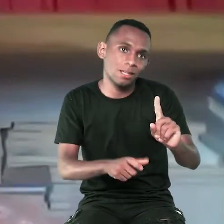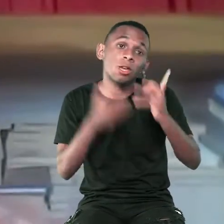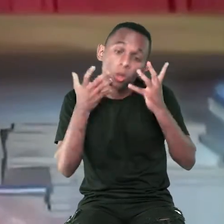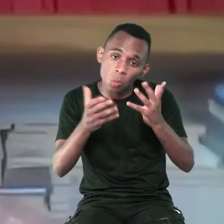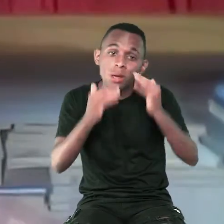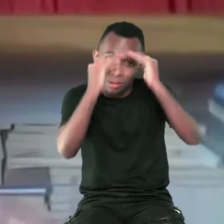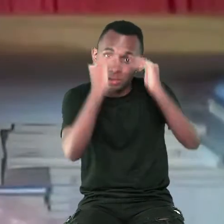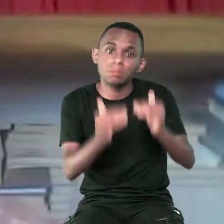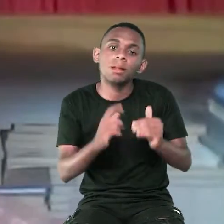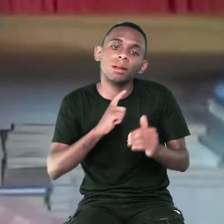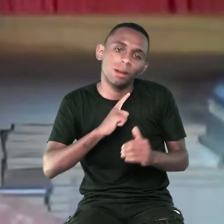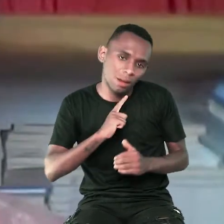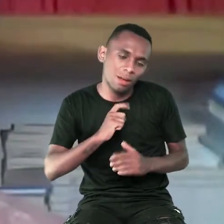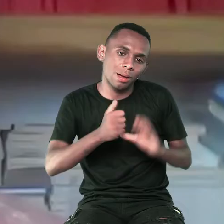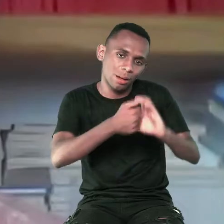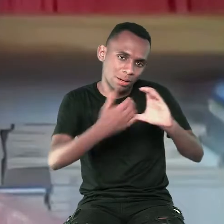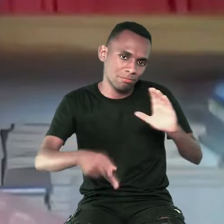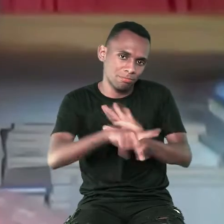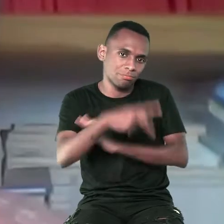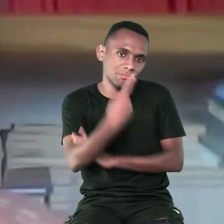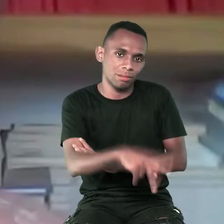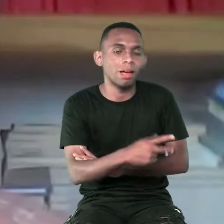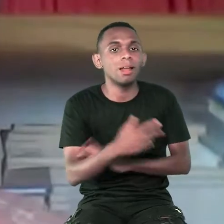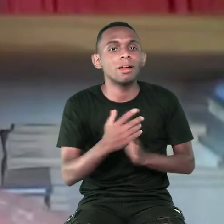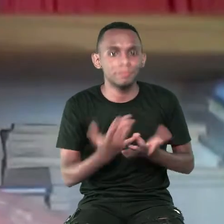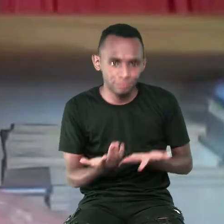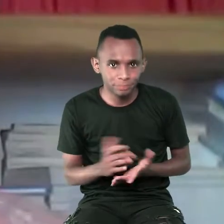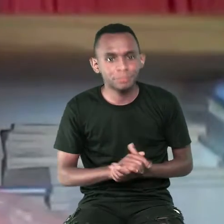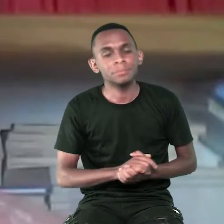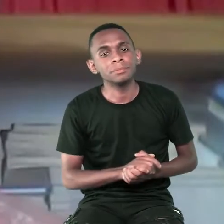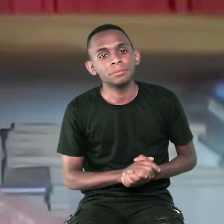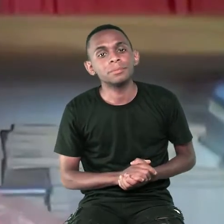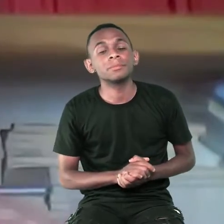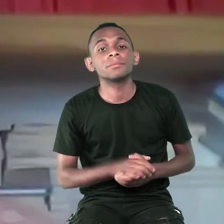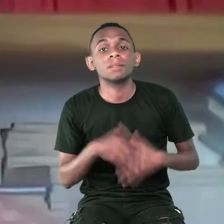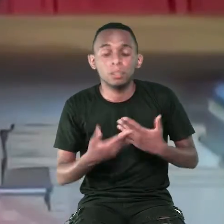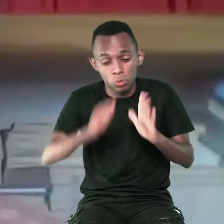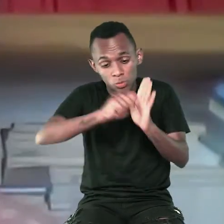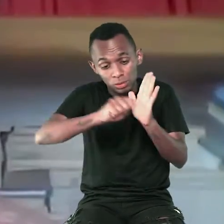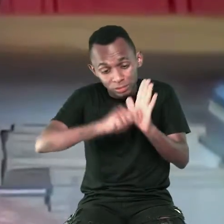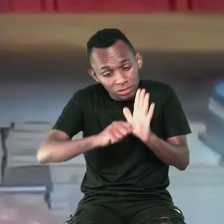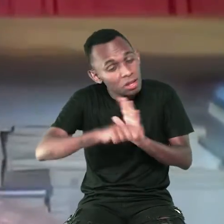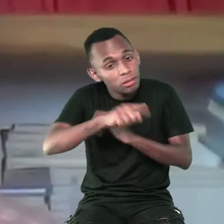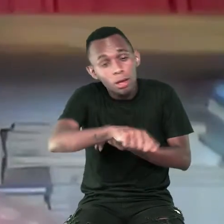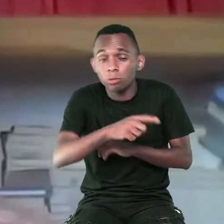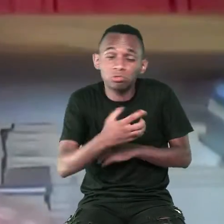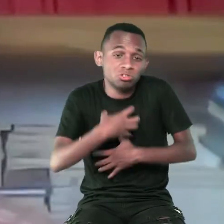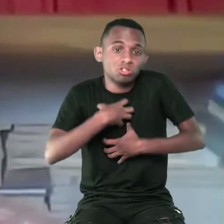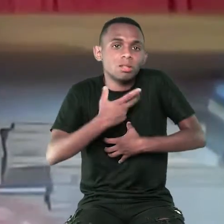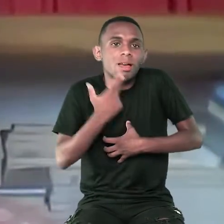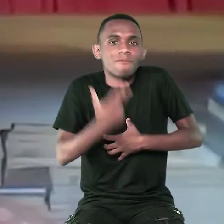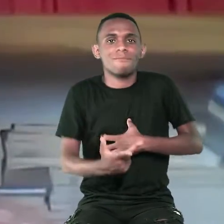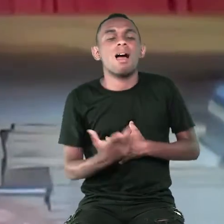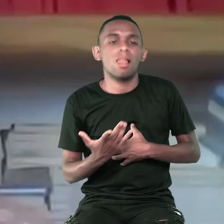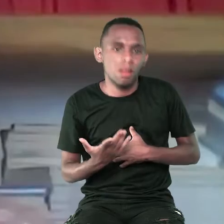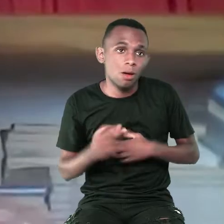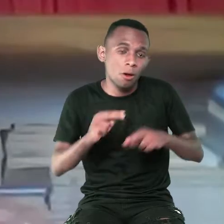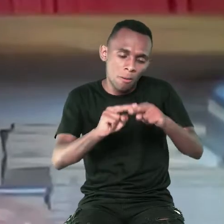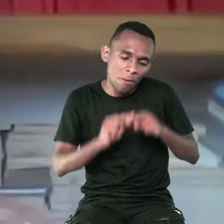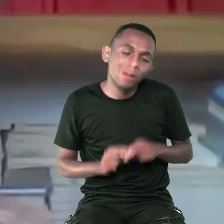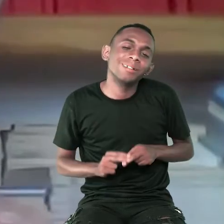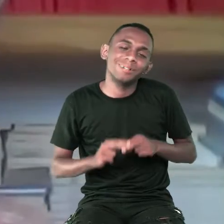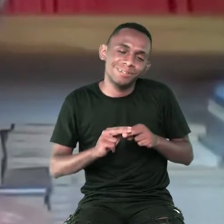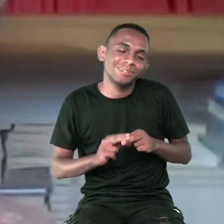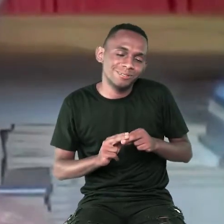seja respeitado isso, né? Que ela a escrita é do jeito que ela está falando praticamente. Por isso que é